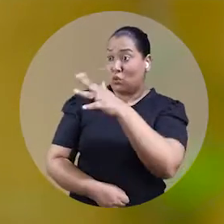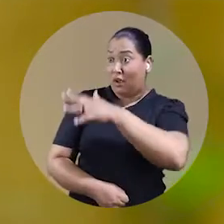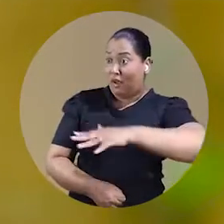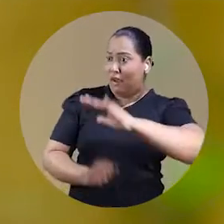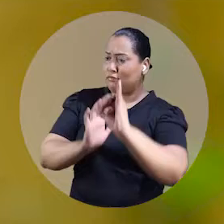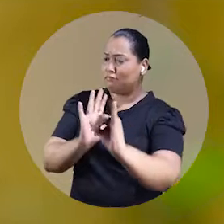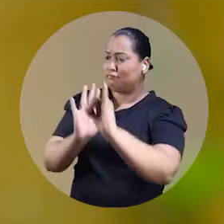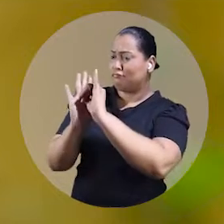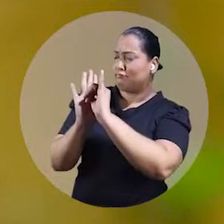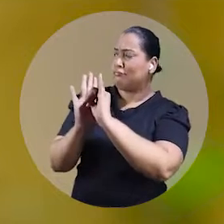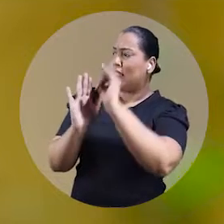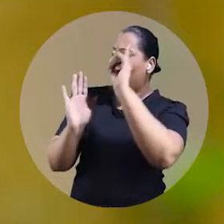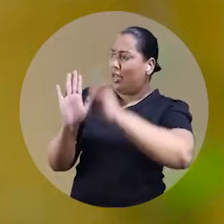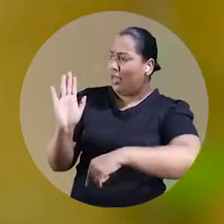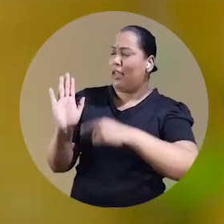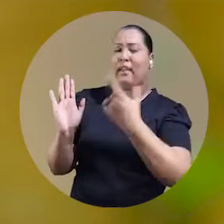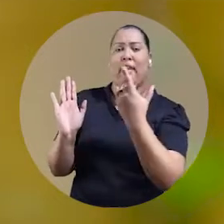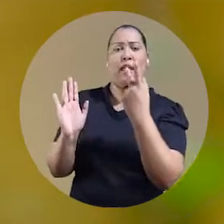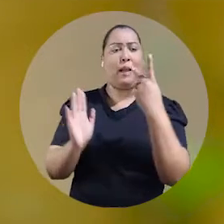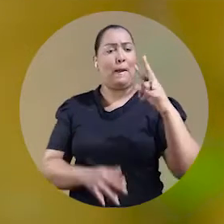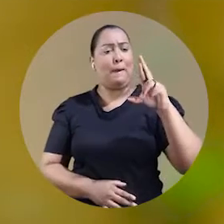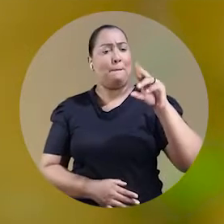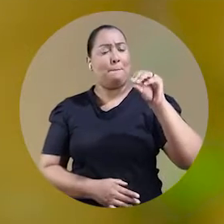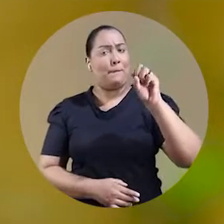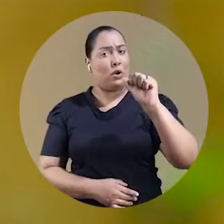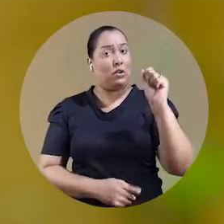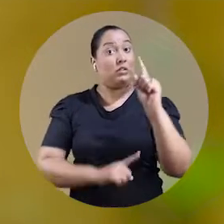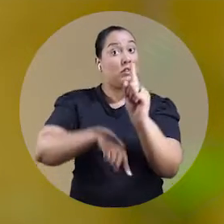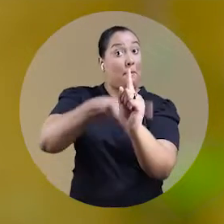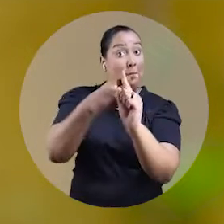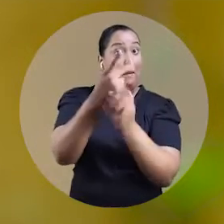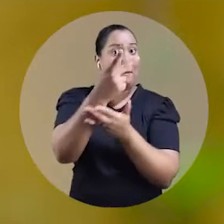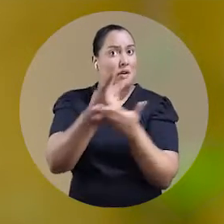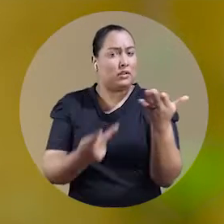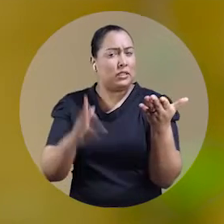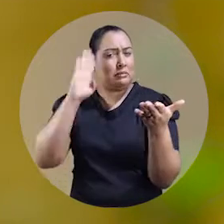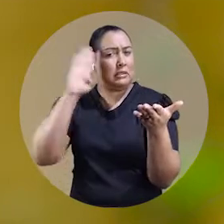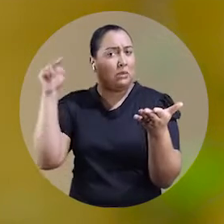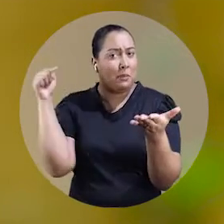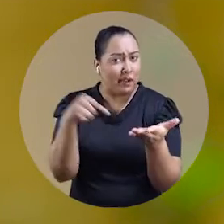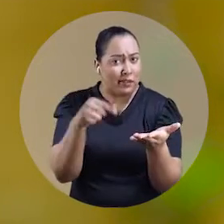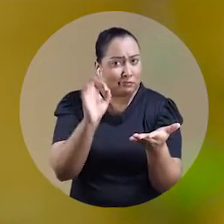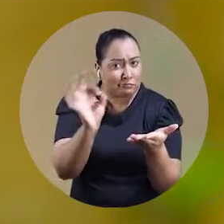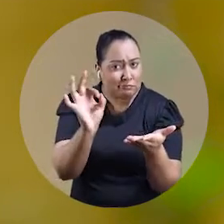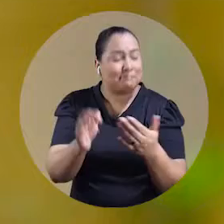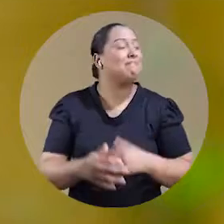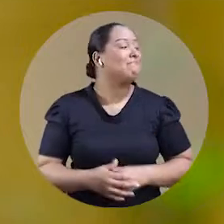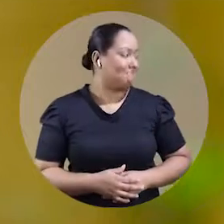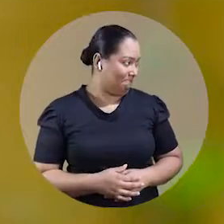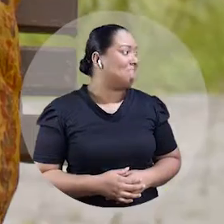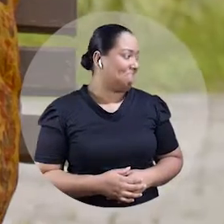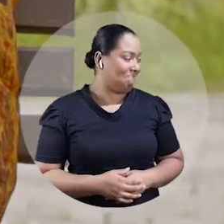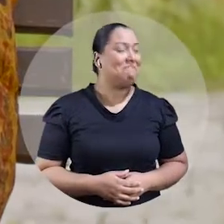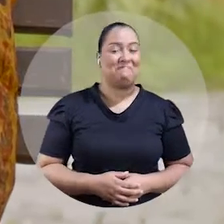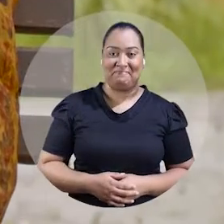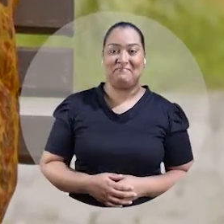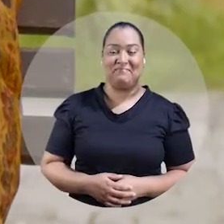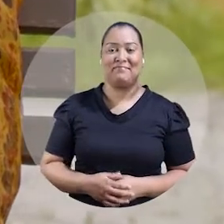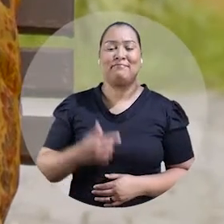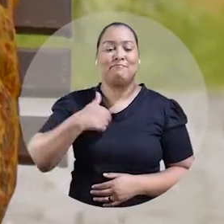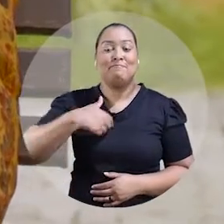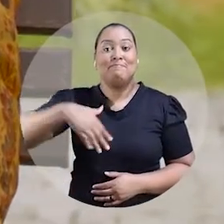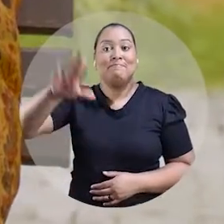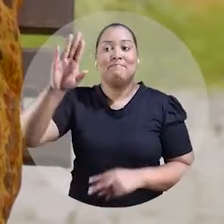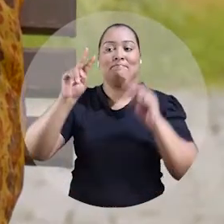a sua identidade é tanto com a prosa quanto com a poesia, né? Mas sim, principalmente com a poesia. Sim. A minha